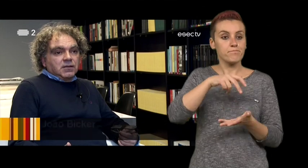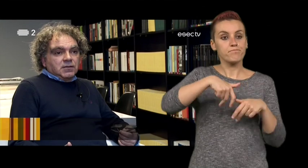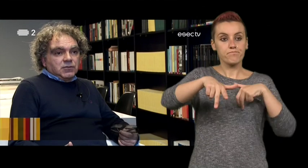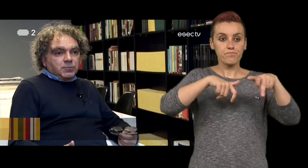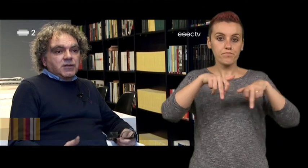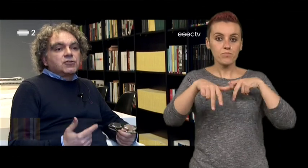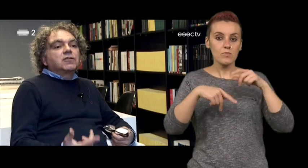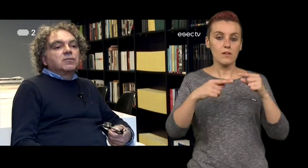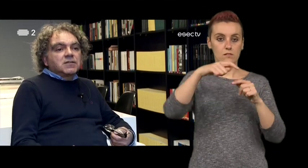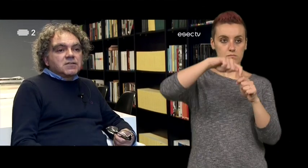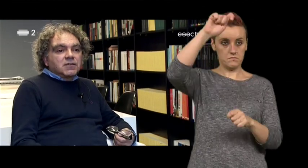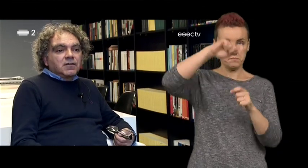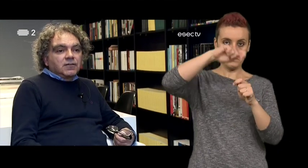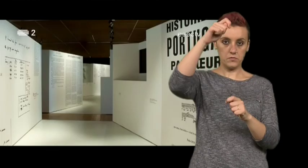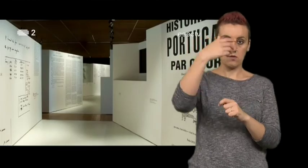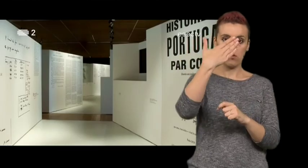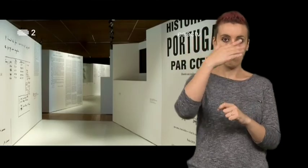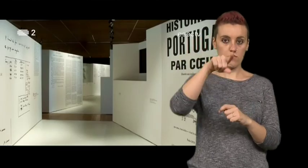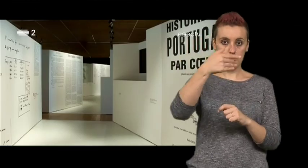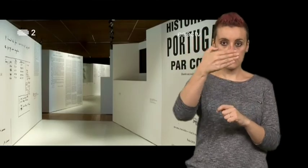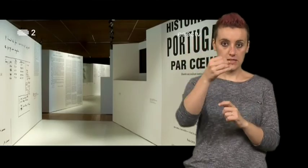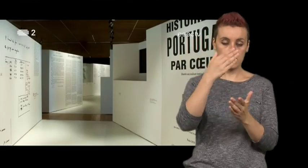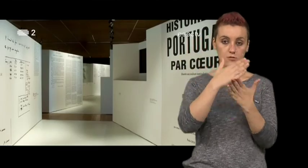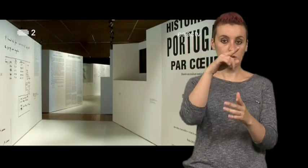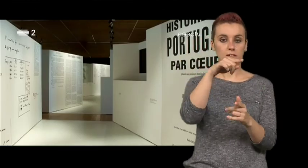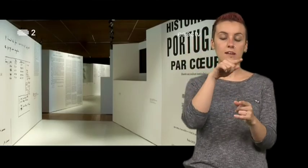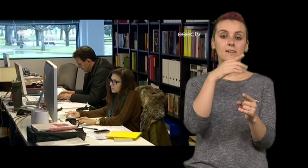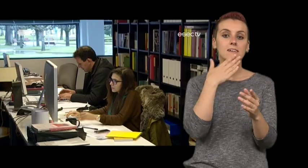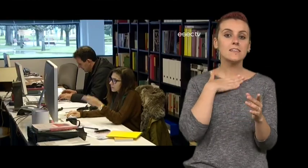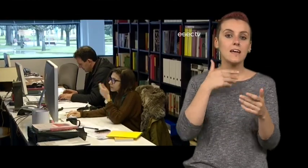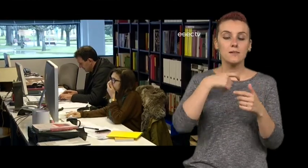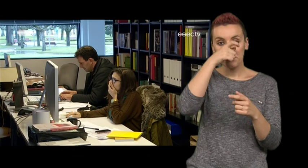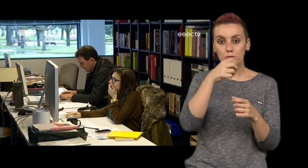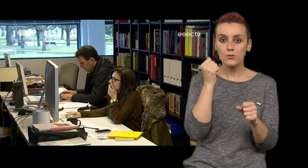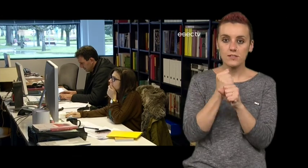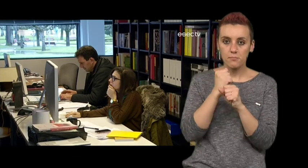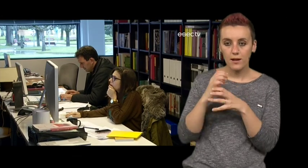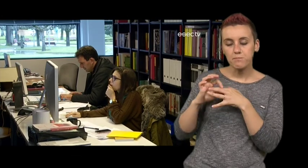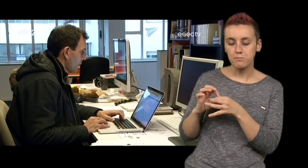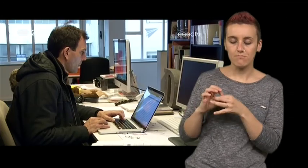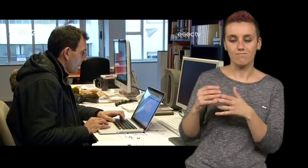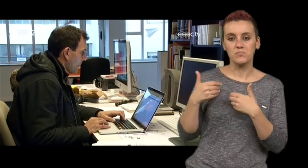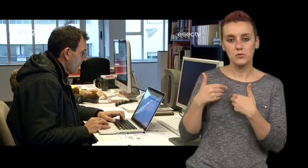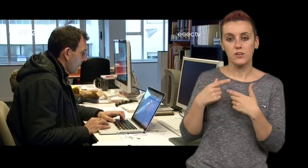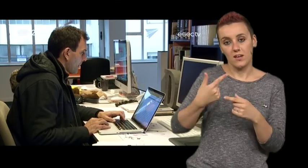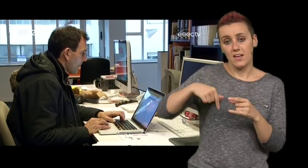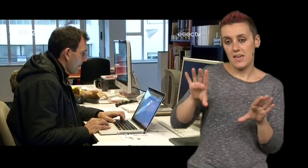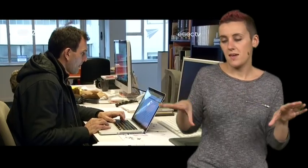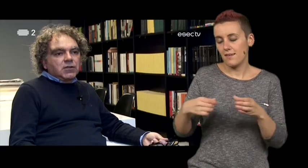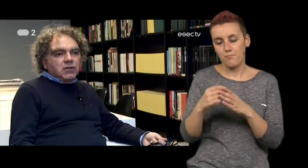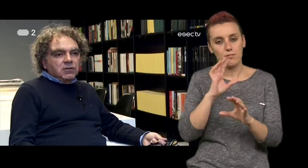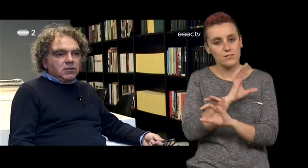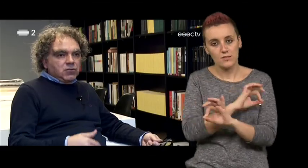pé e os painéis só têm 1,70m de altura. Aí ajuda, nestas coisas ajuda, aqueles com quem trabalhamos. E neste caso, por exemplo, a equipa é